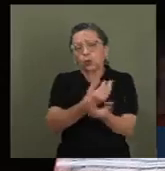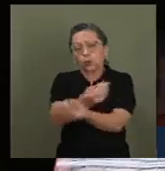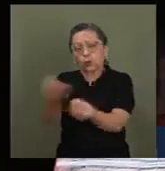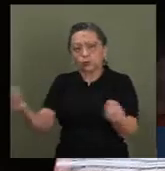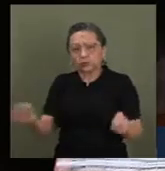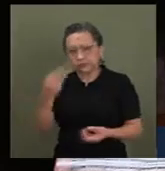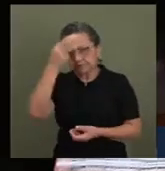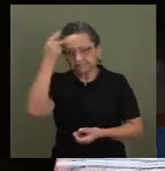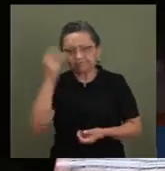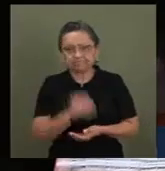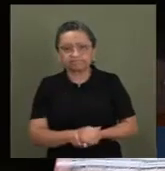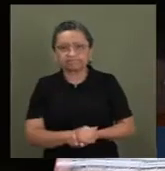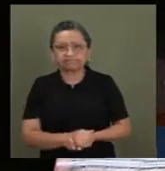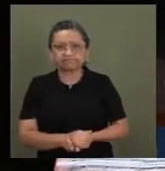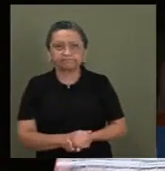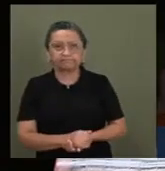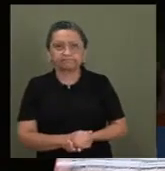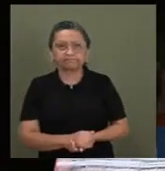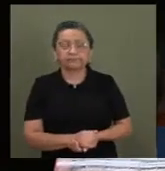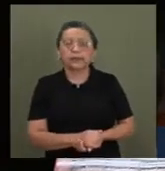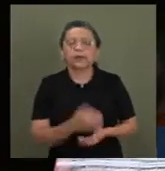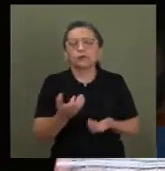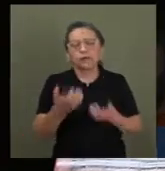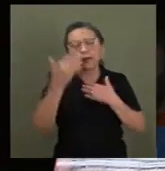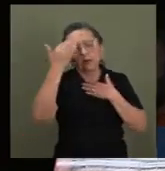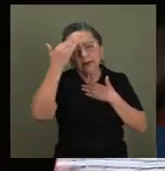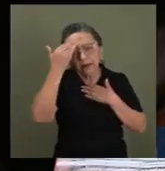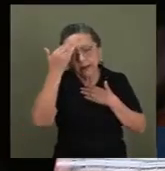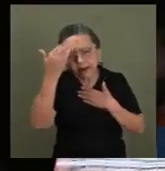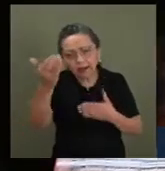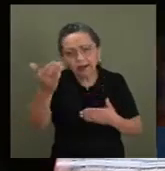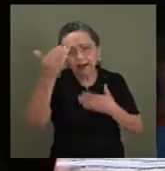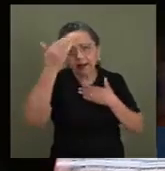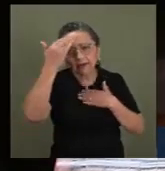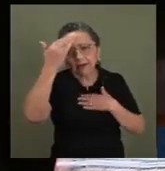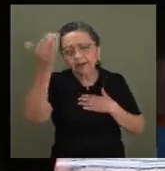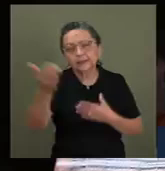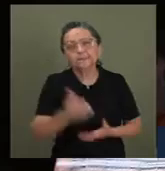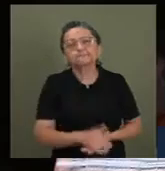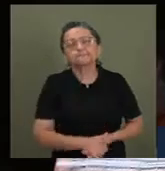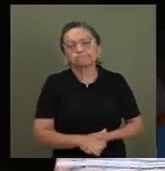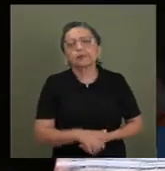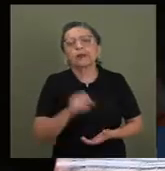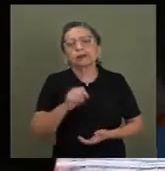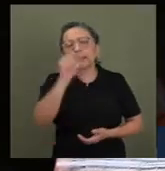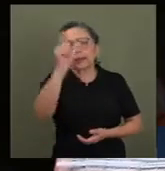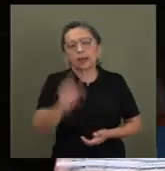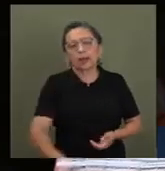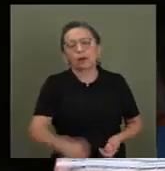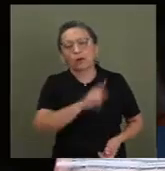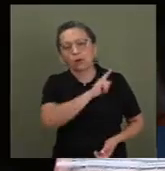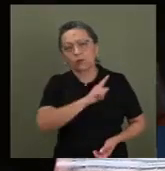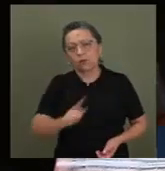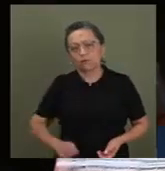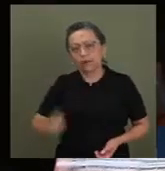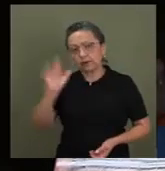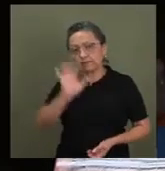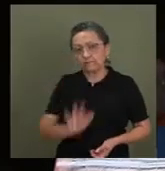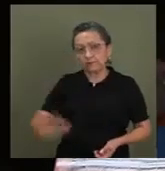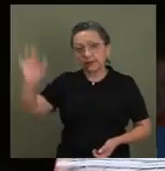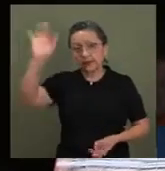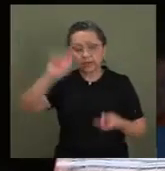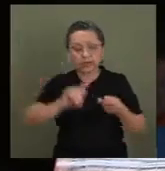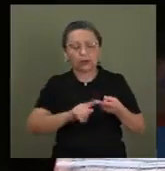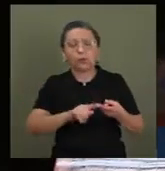autoridades. Senhor presidente, eu quero agradecer muito ao governo, tanto federal como